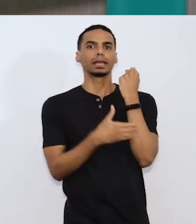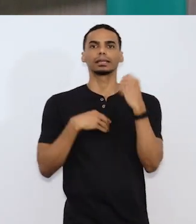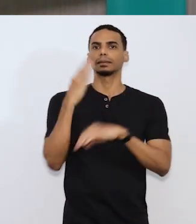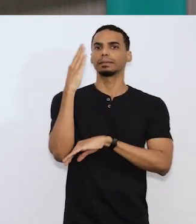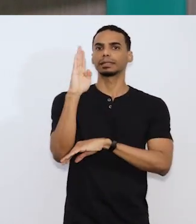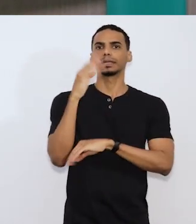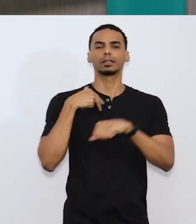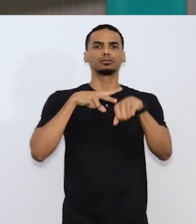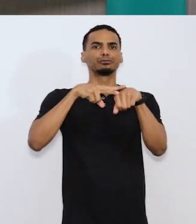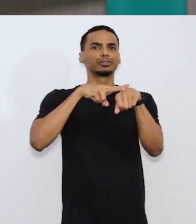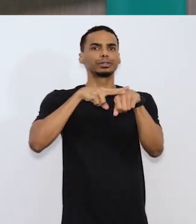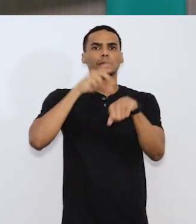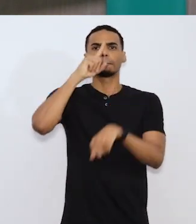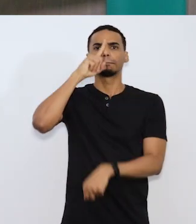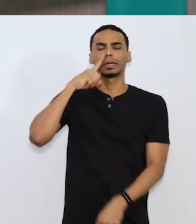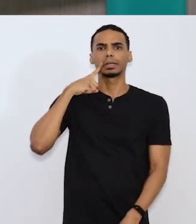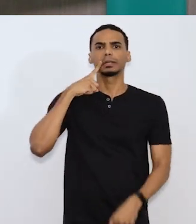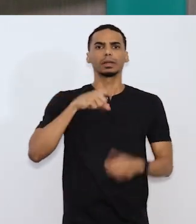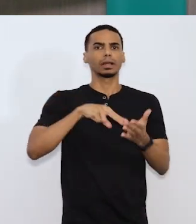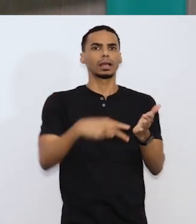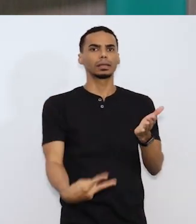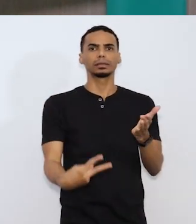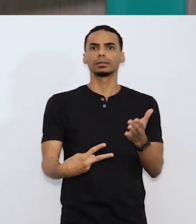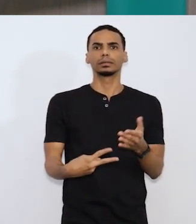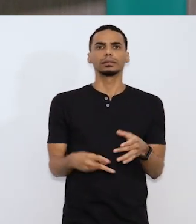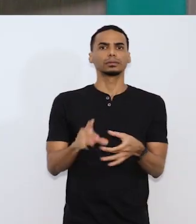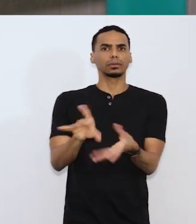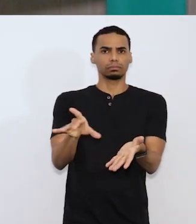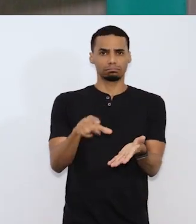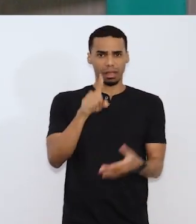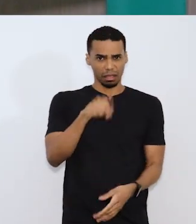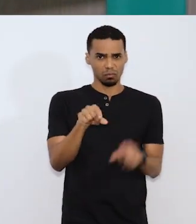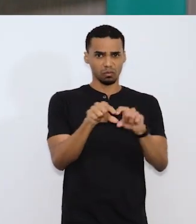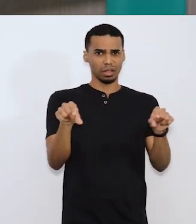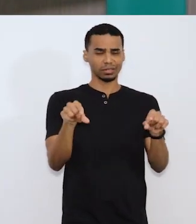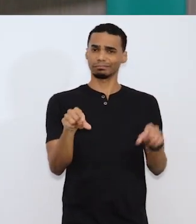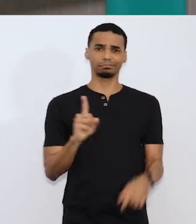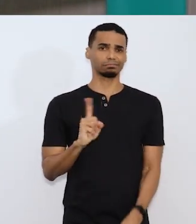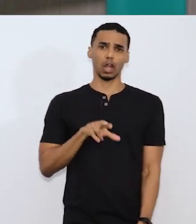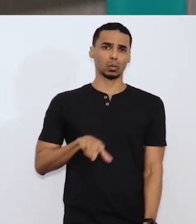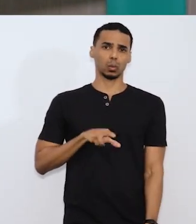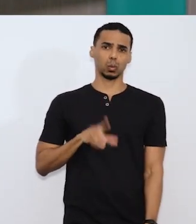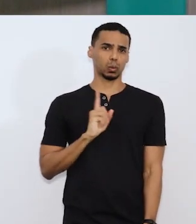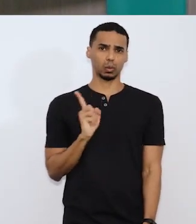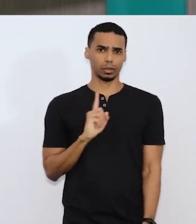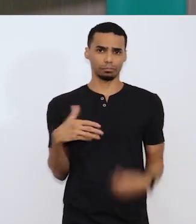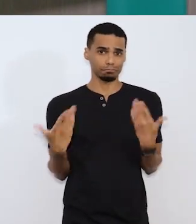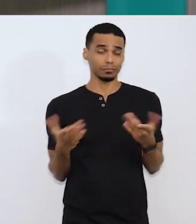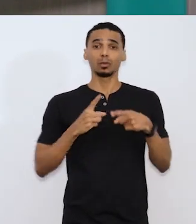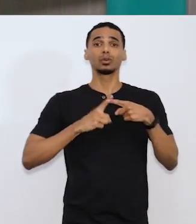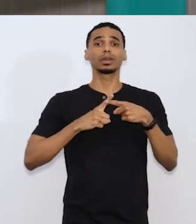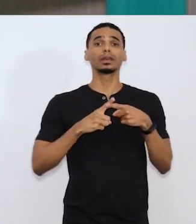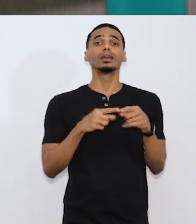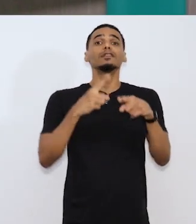madeira, verde, amarelo, caiu, solto, isso é uma frase? Não, isso não é uma frase. Por